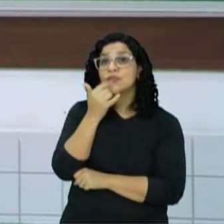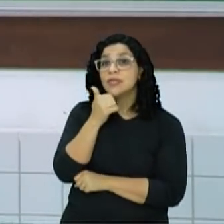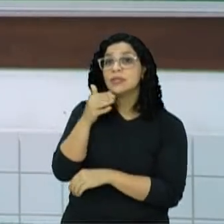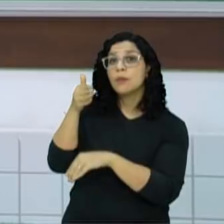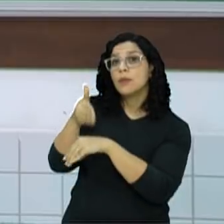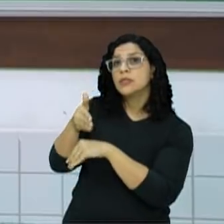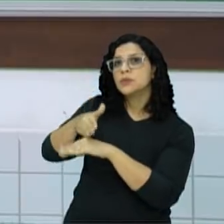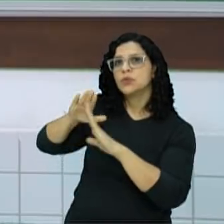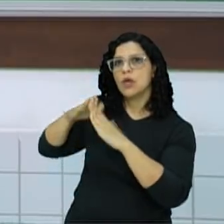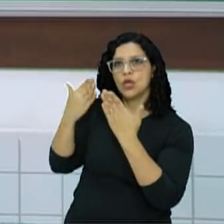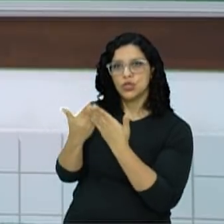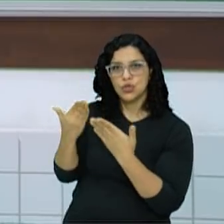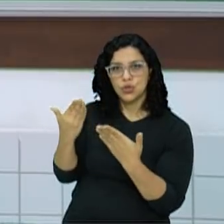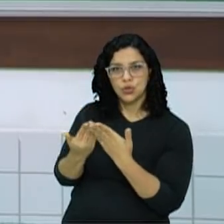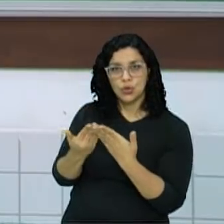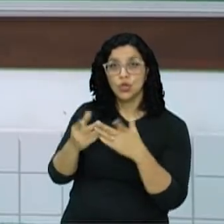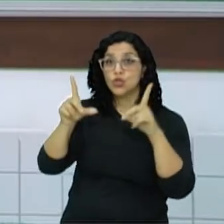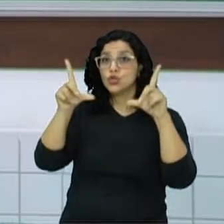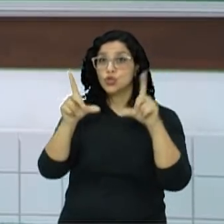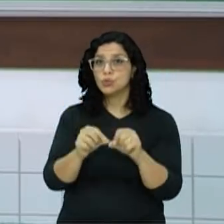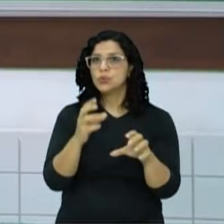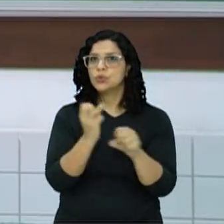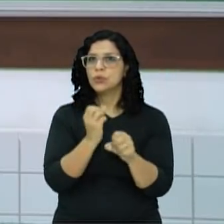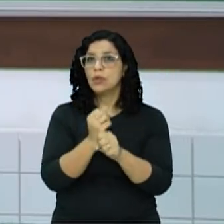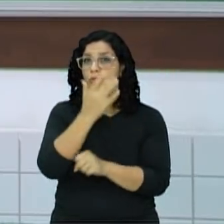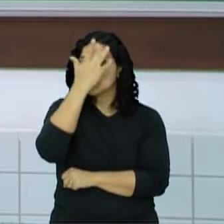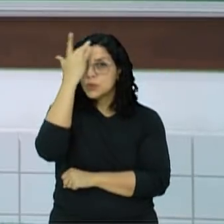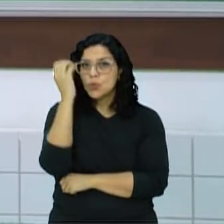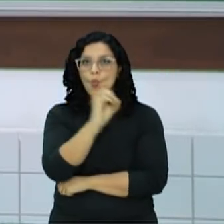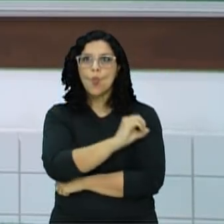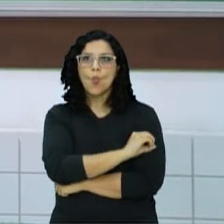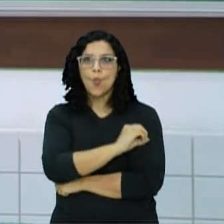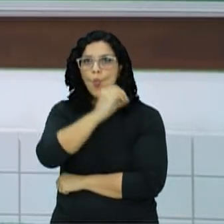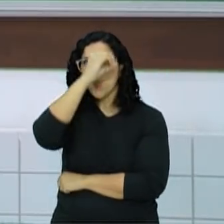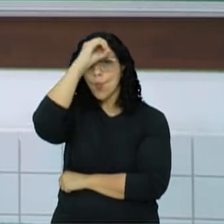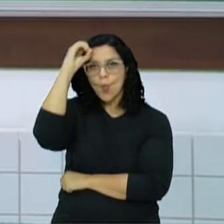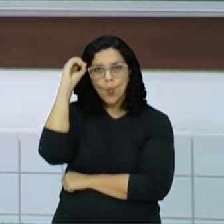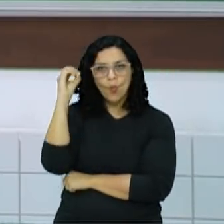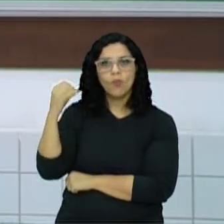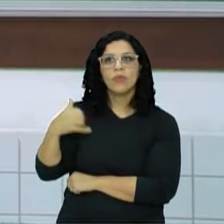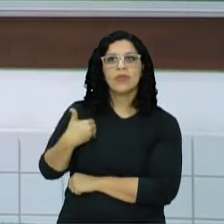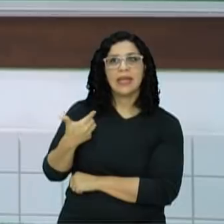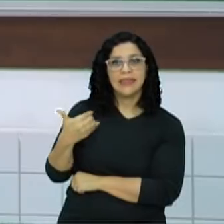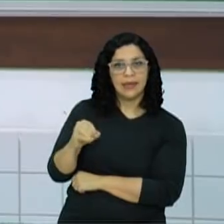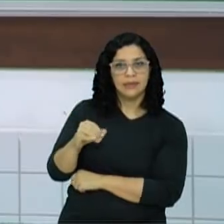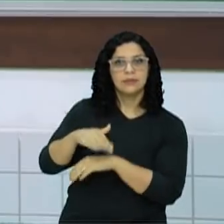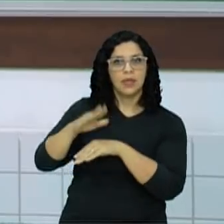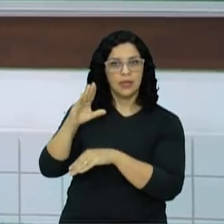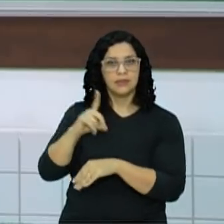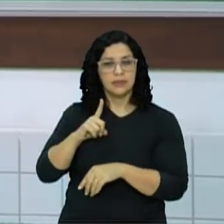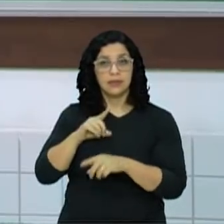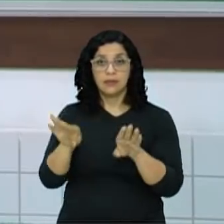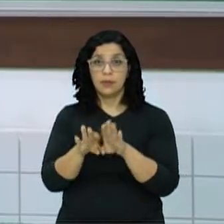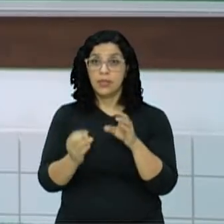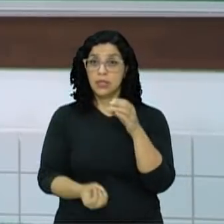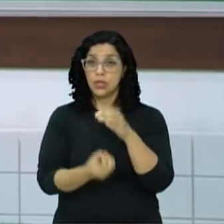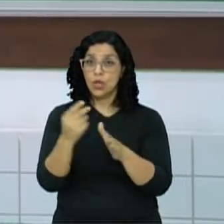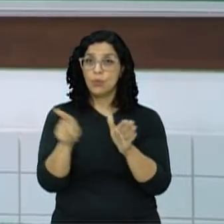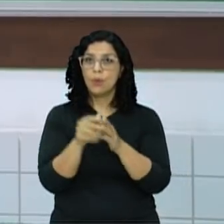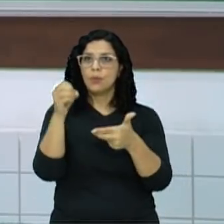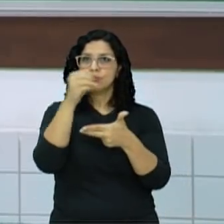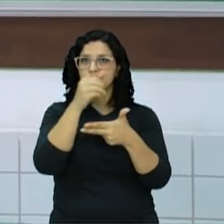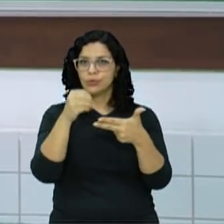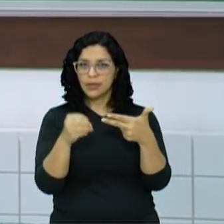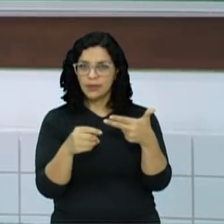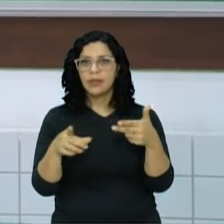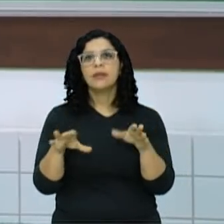crianças na escola. Caiu a taxa de analfabetismo em pessoas maiores de 10 anos. Ainda houve a criação do Exame Nacional